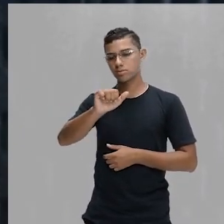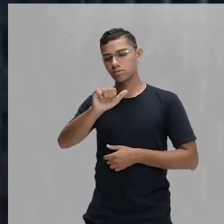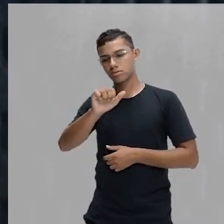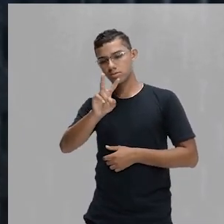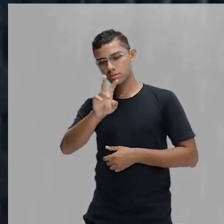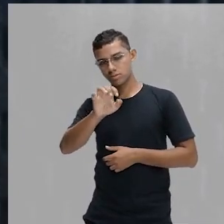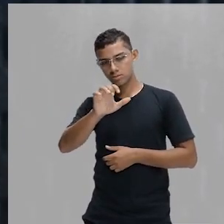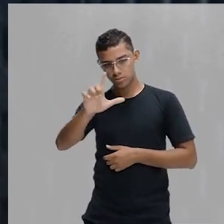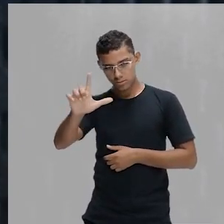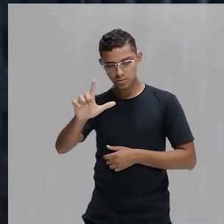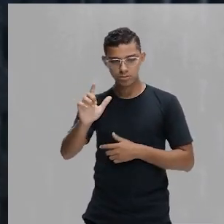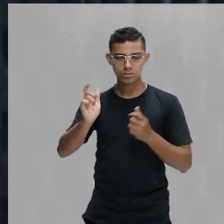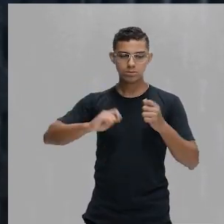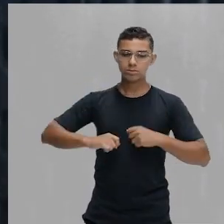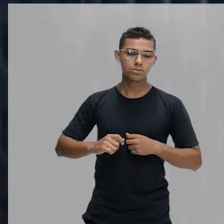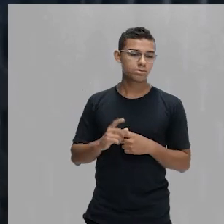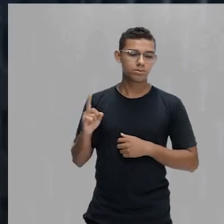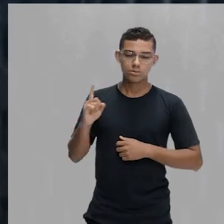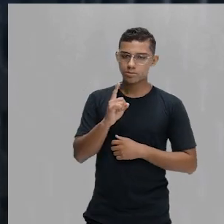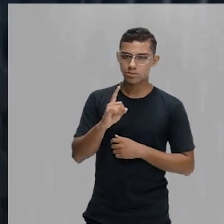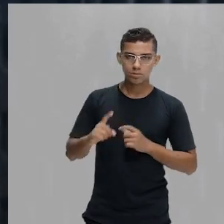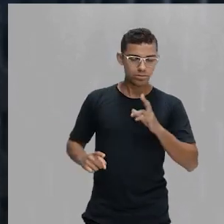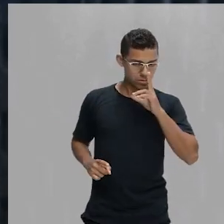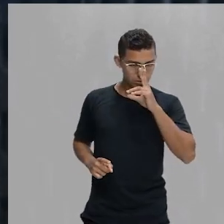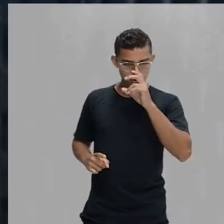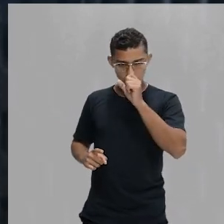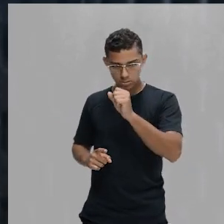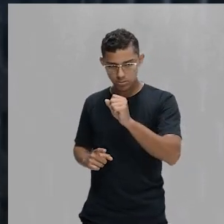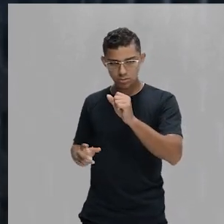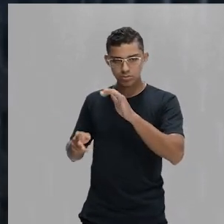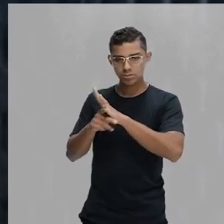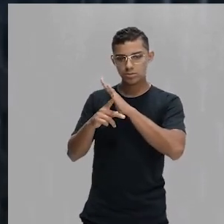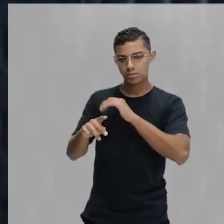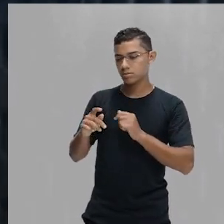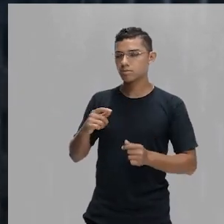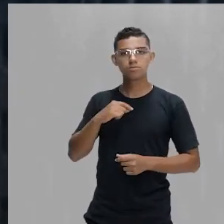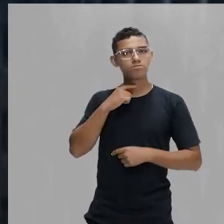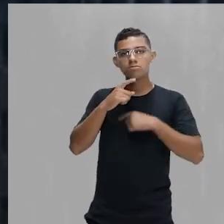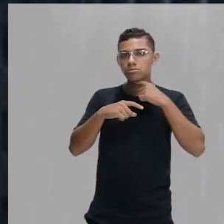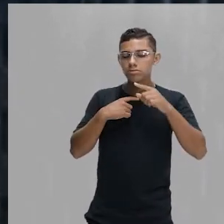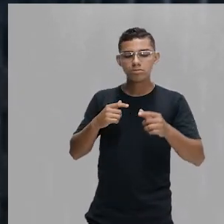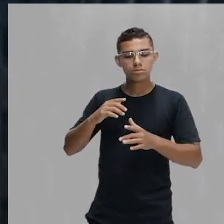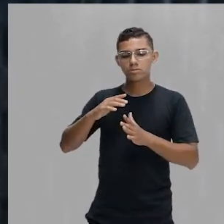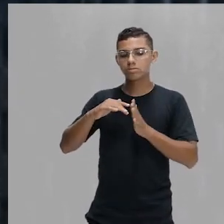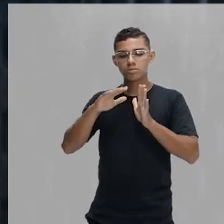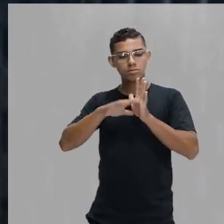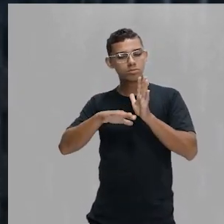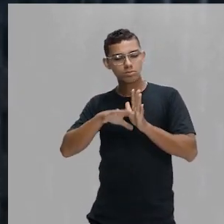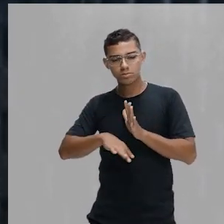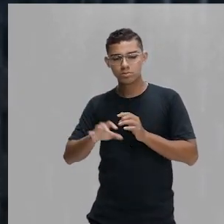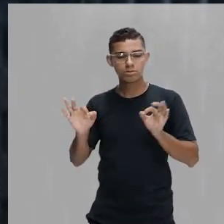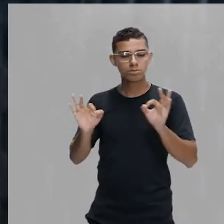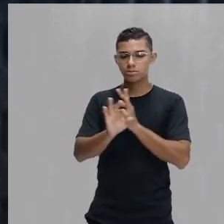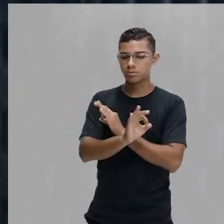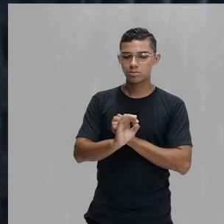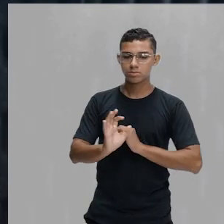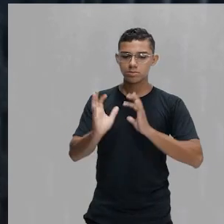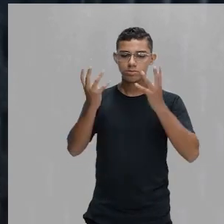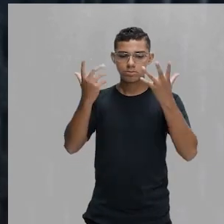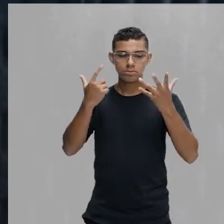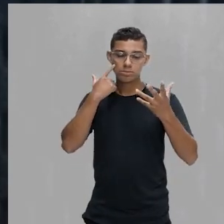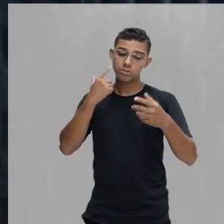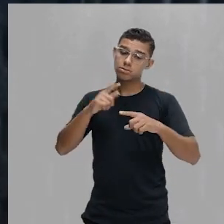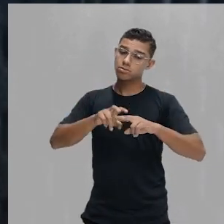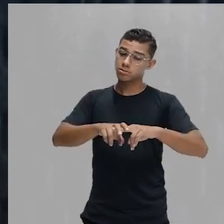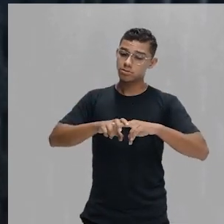energia que seja um dos mais eficientes, tá certo? E também não é o mais barato para que isso aconteça. Porém, no